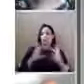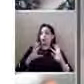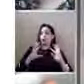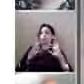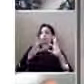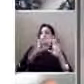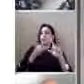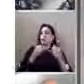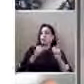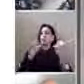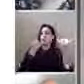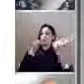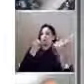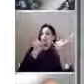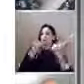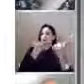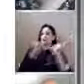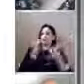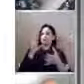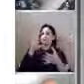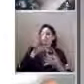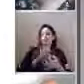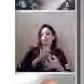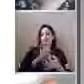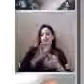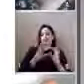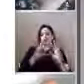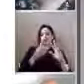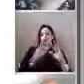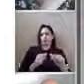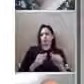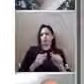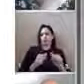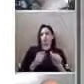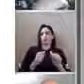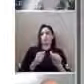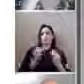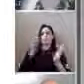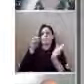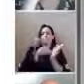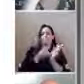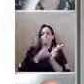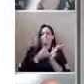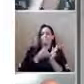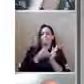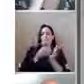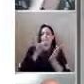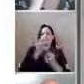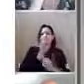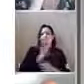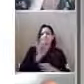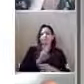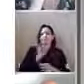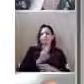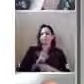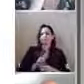informações coletadas na ficha vão aparecer no verbete, no artigo lexicográfico final, mas elas